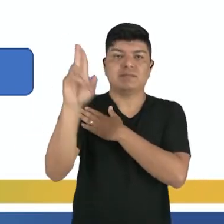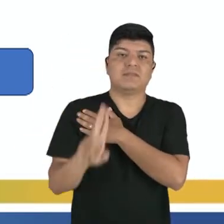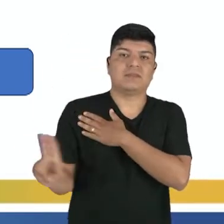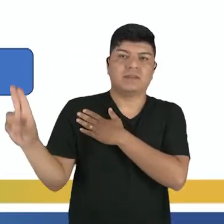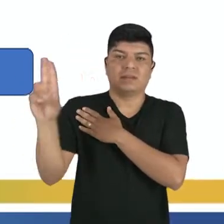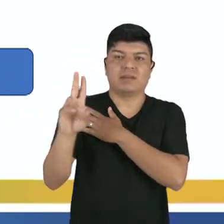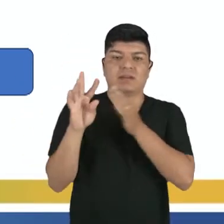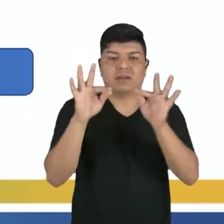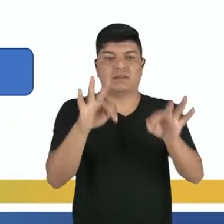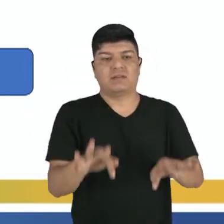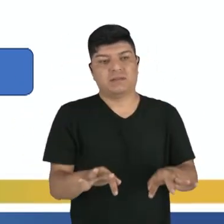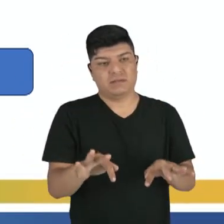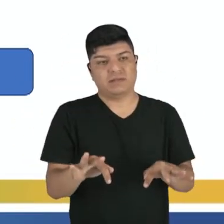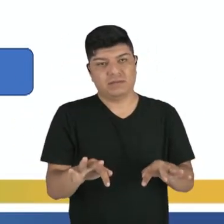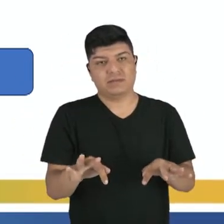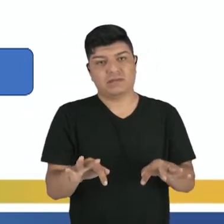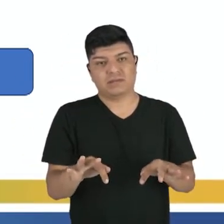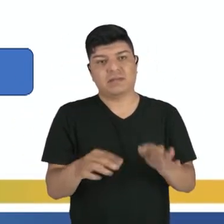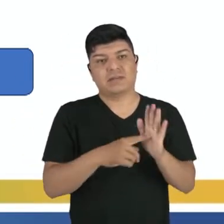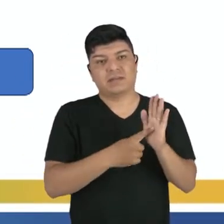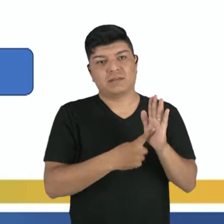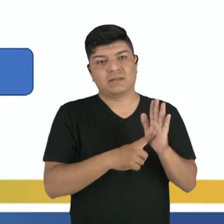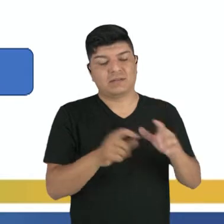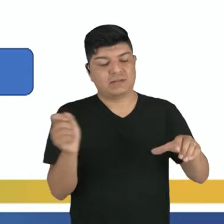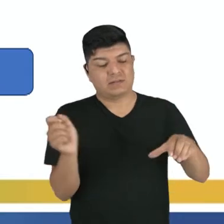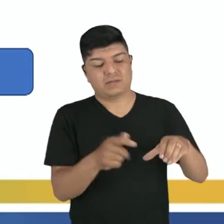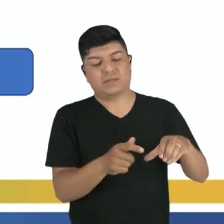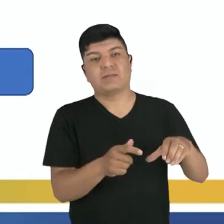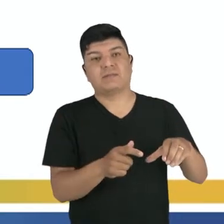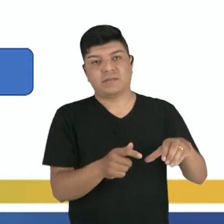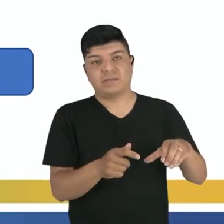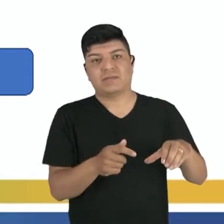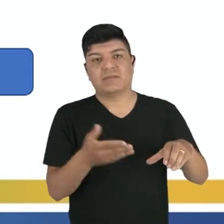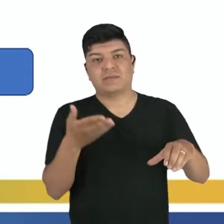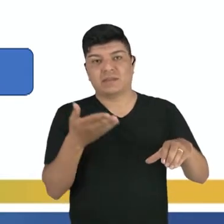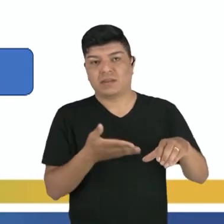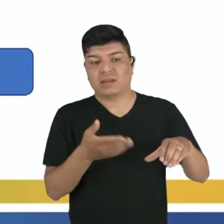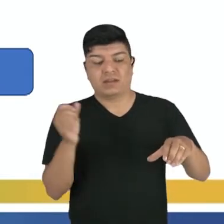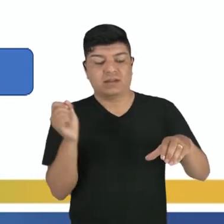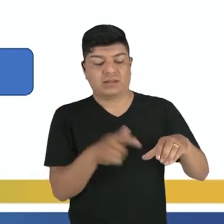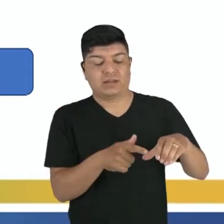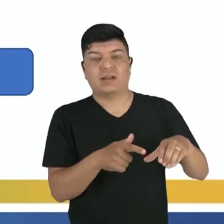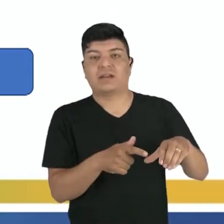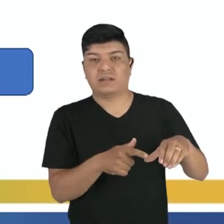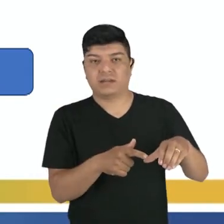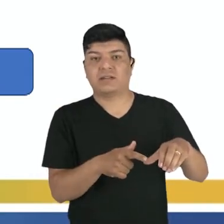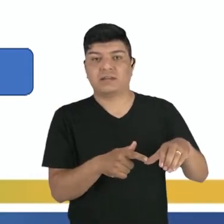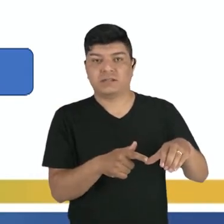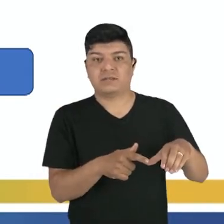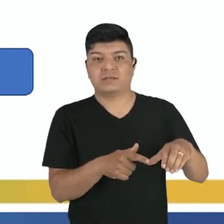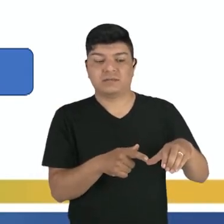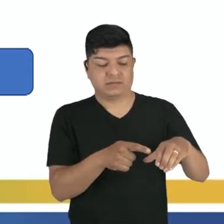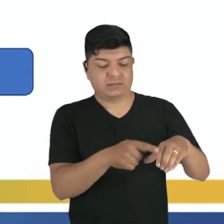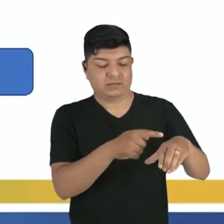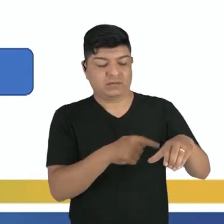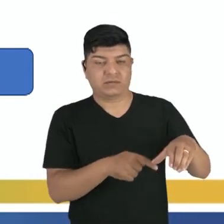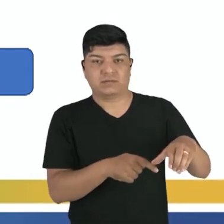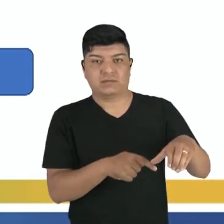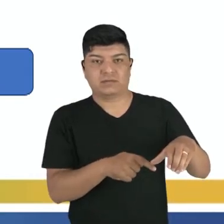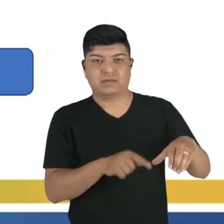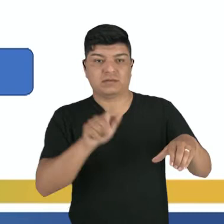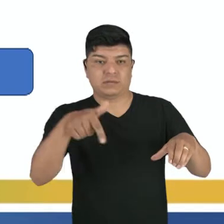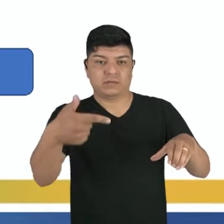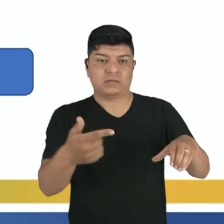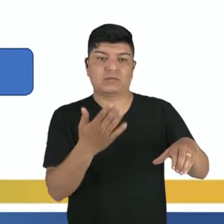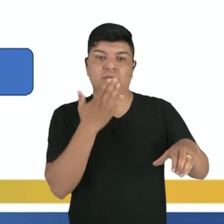galerinha pra finalizar o ponto para fazer o gol é quando ele vai lançar a bola já dentro das balizas do time